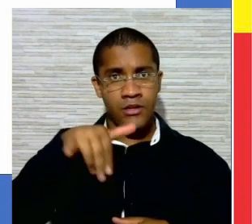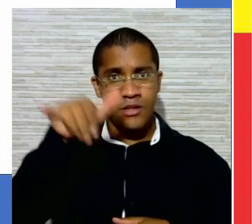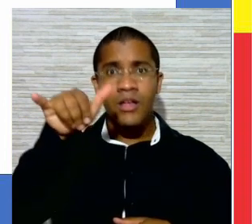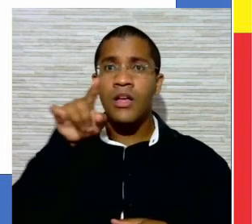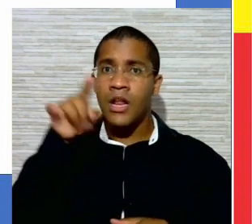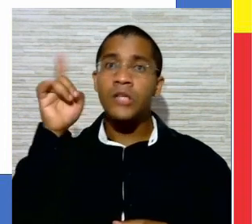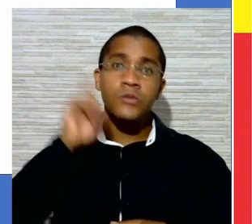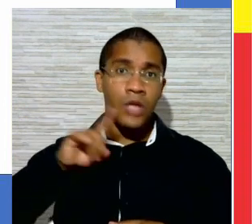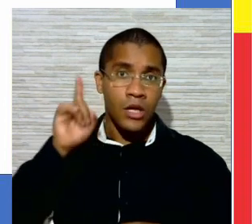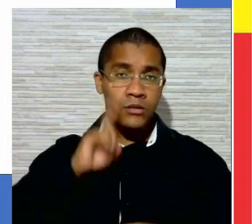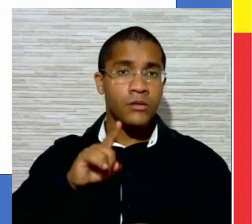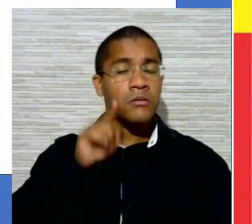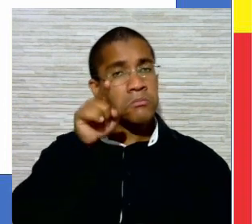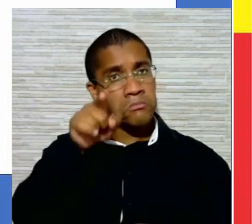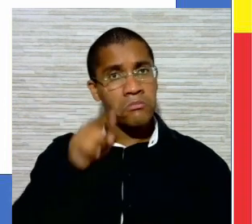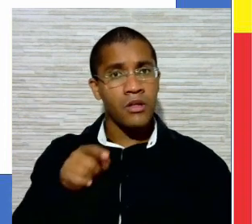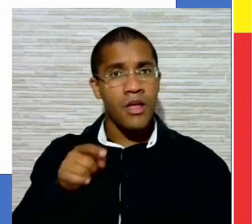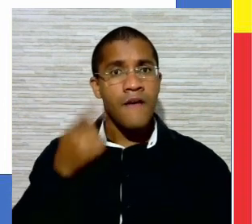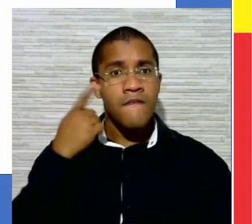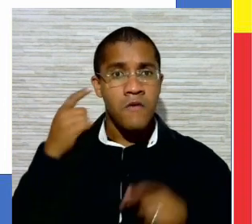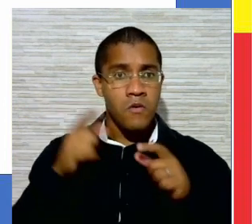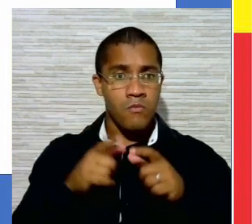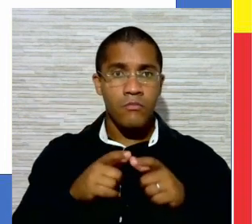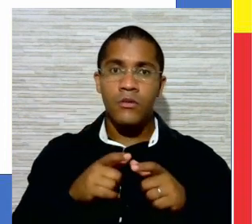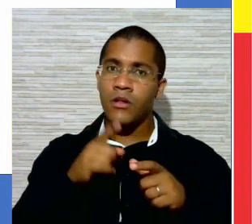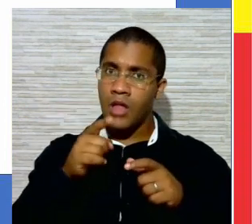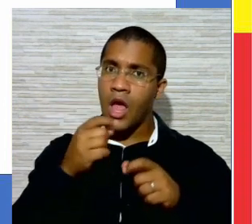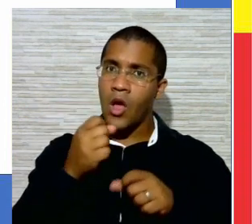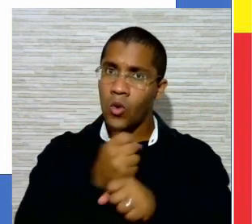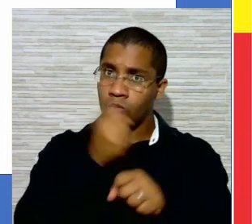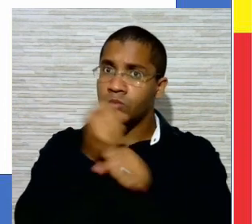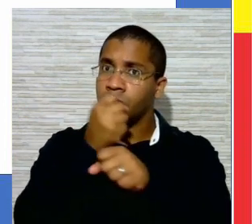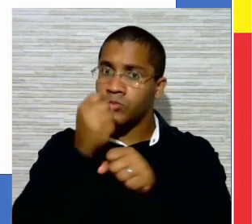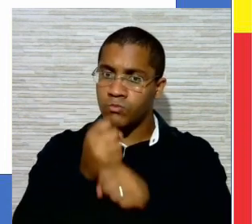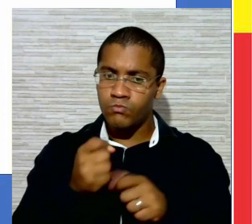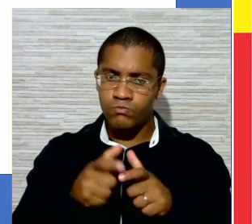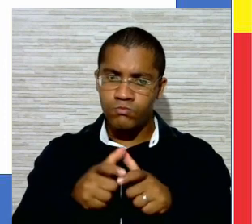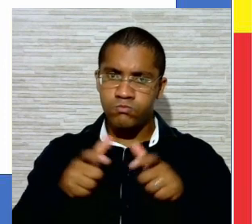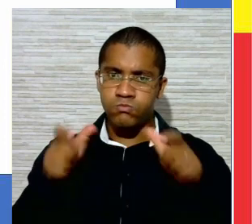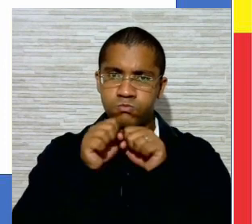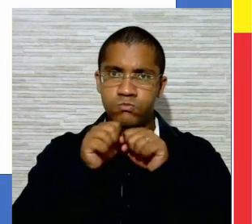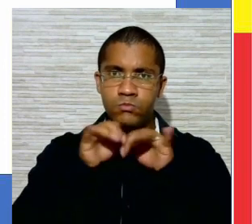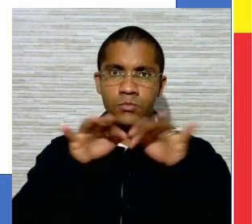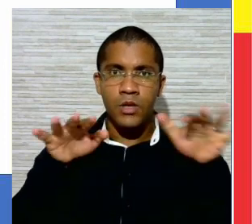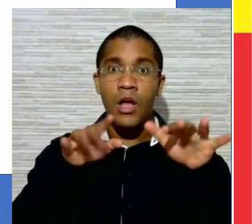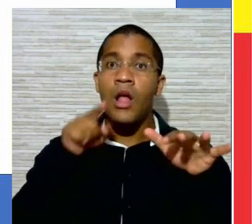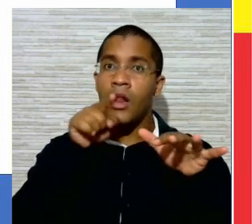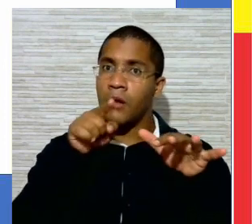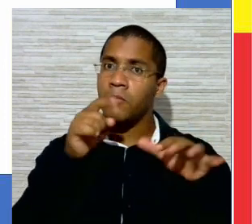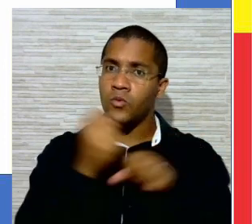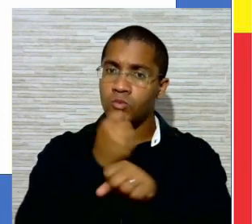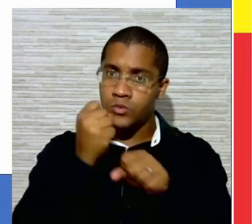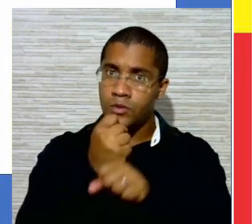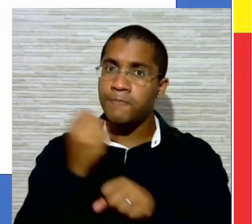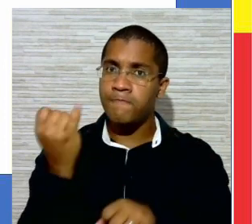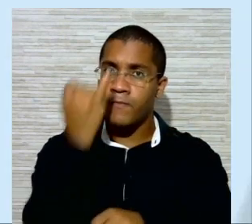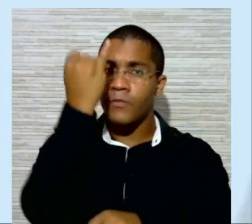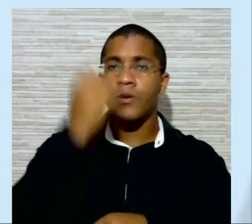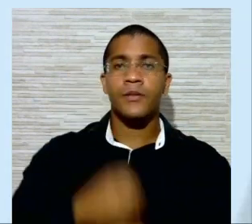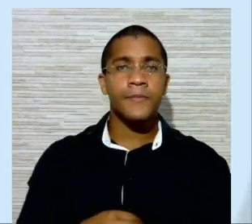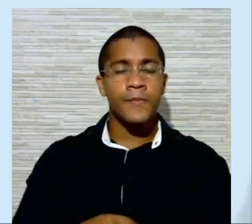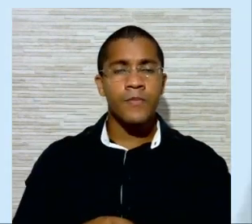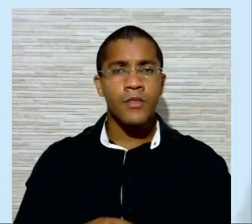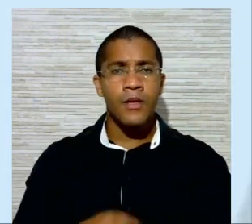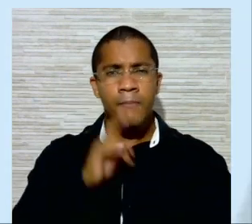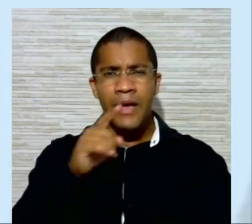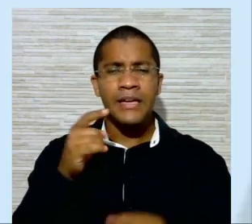Estados Unidos, mostra a grandiosidade e a importância que a indústria do concreto tem para nós, ok, gente? Mas